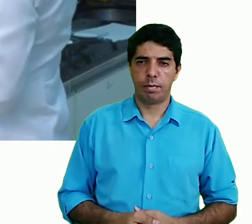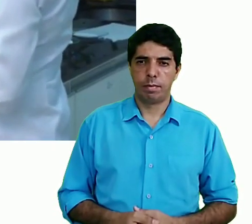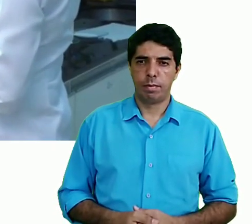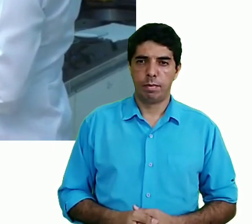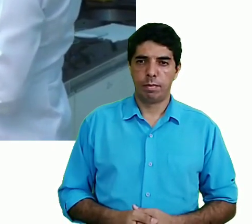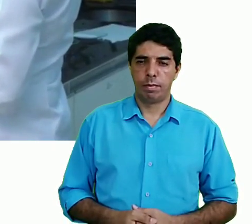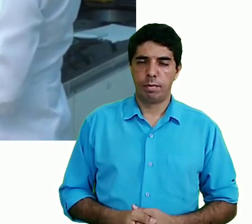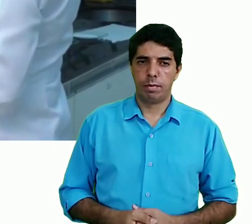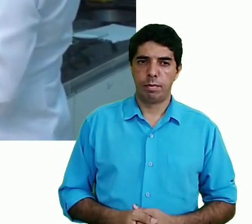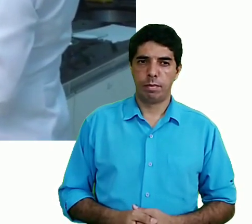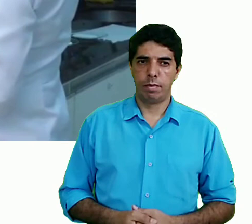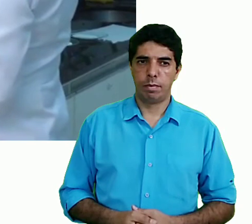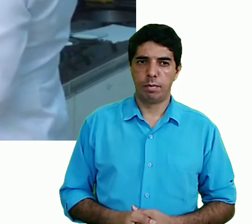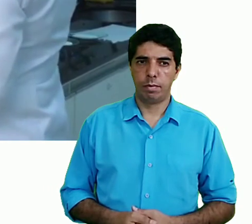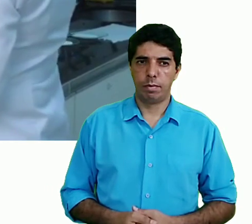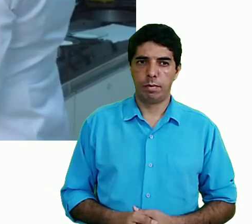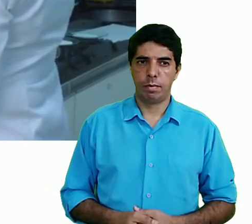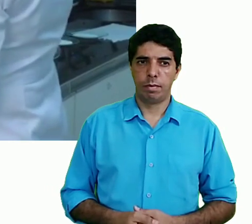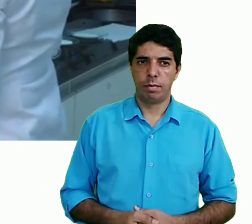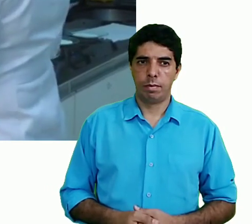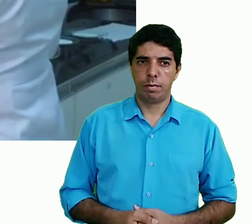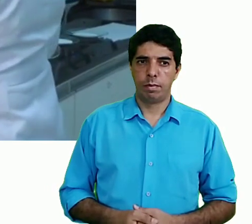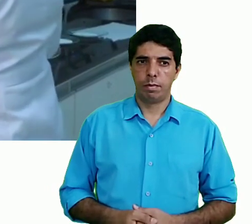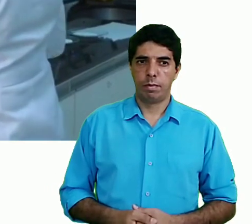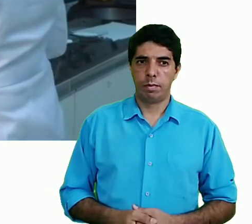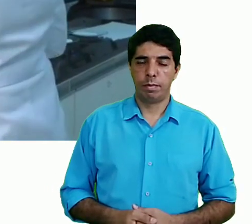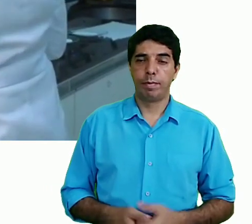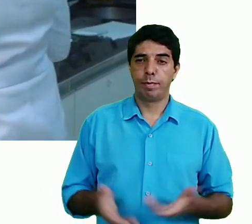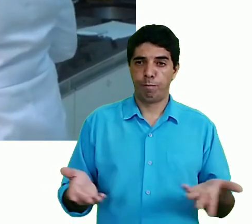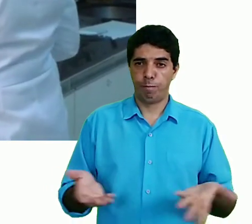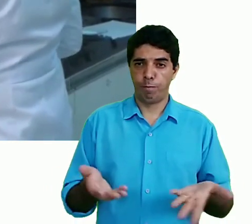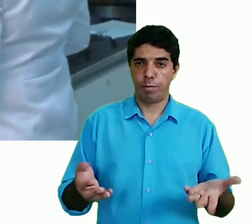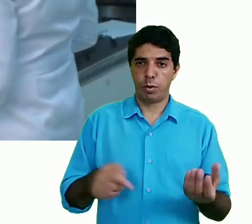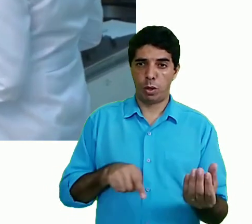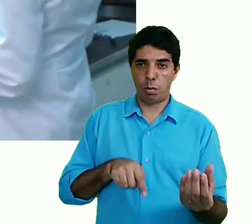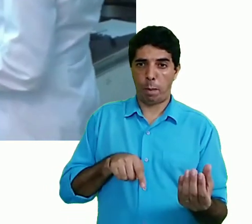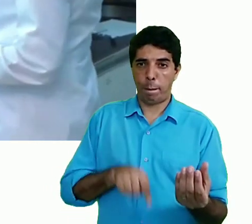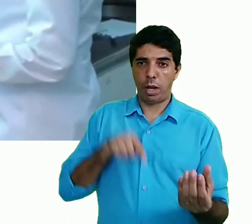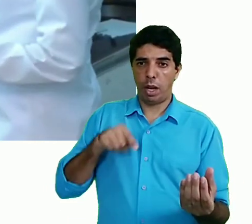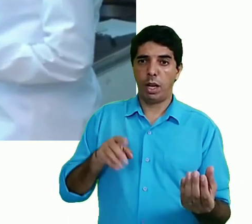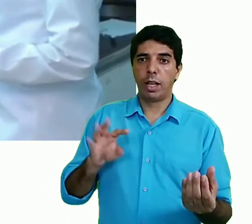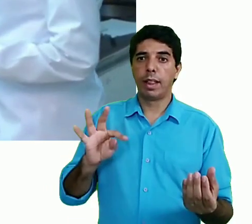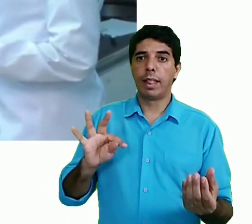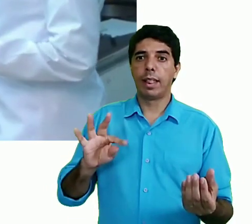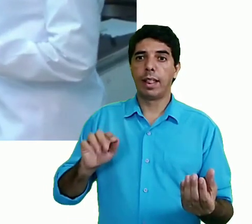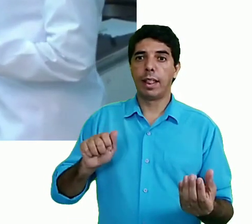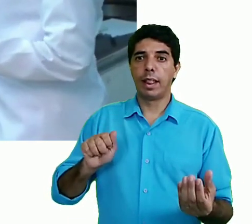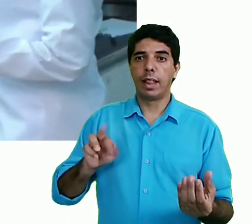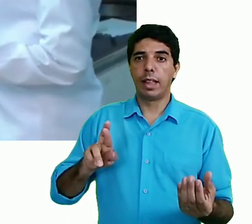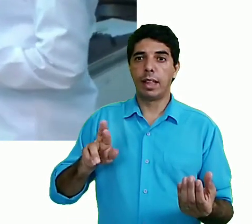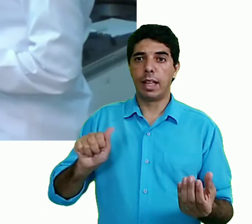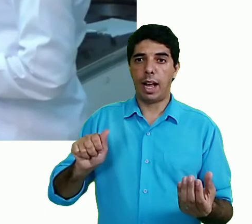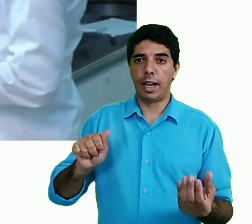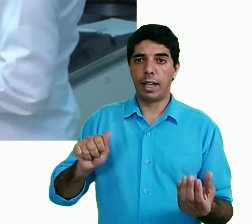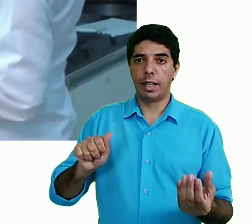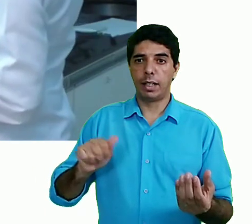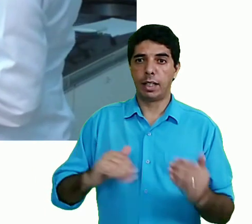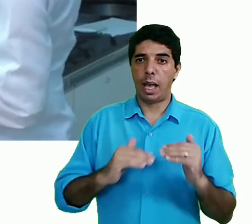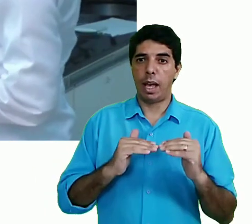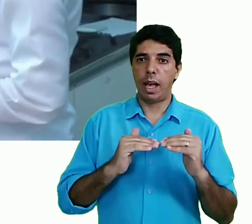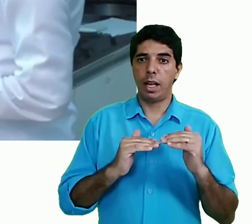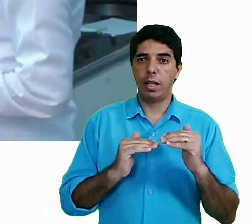cadinho e aí nós iremos pesar 2 gramas, tá? Que é